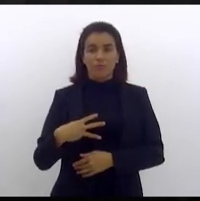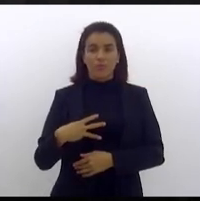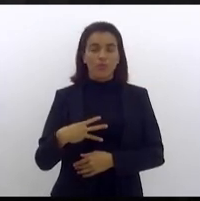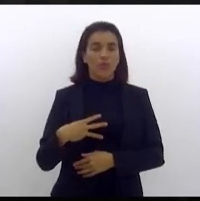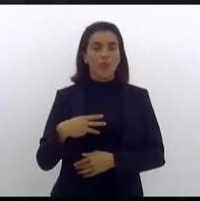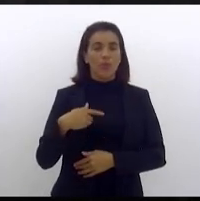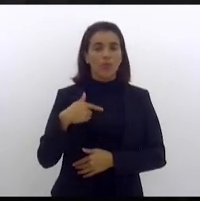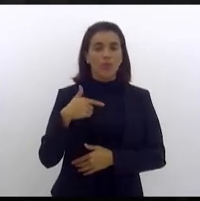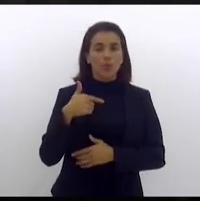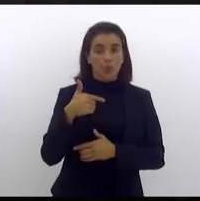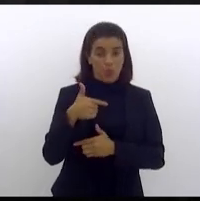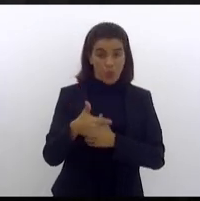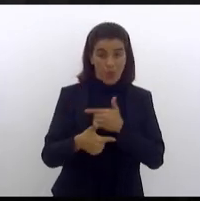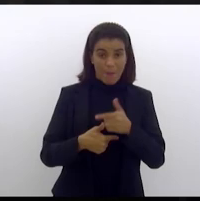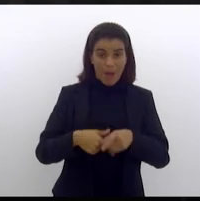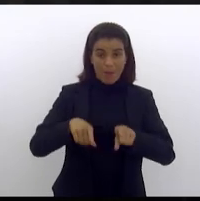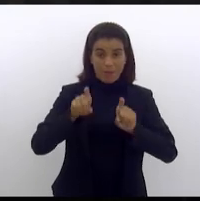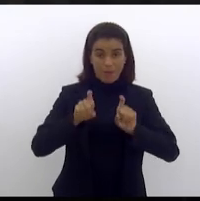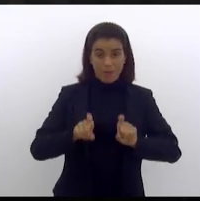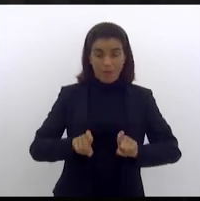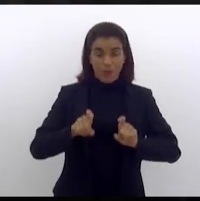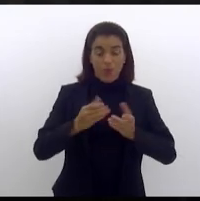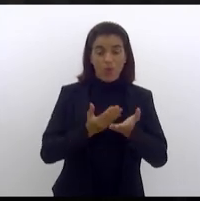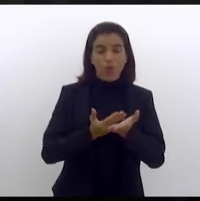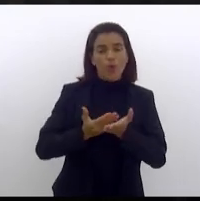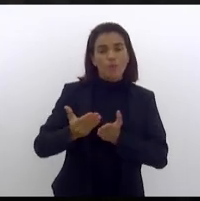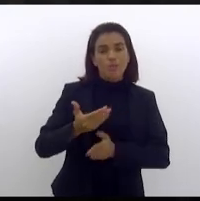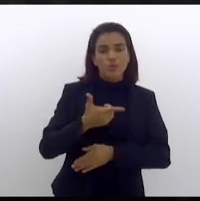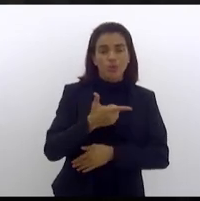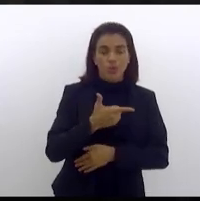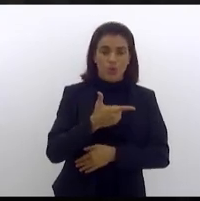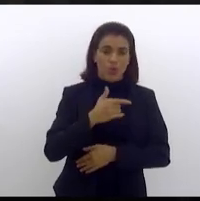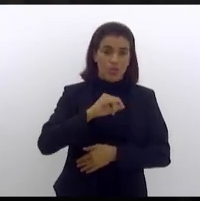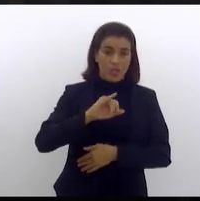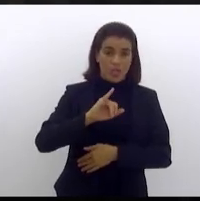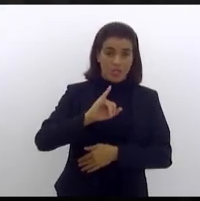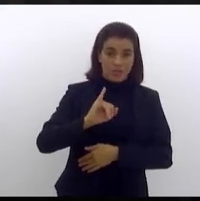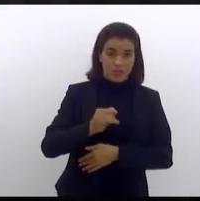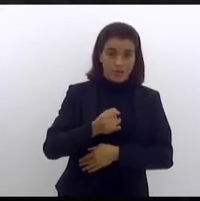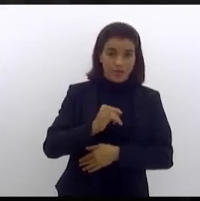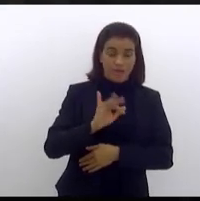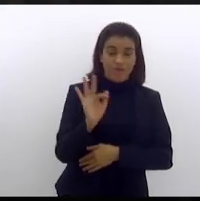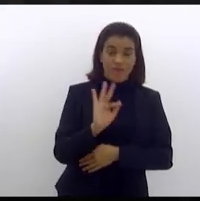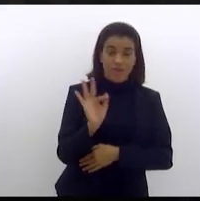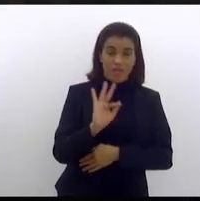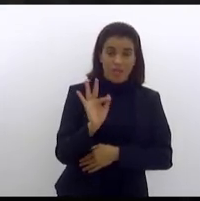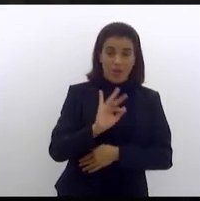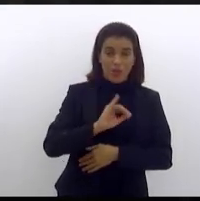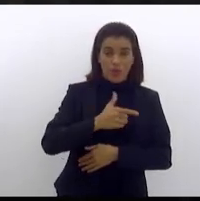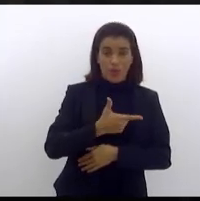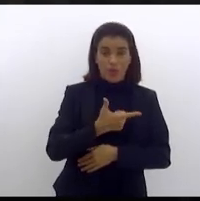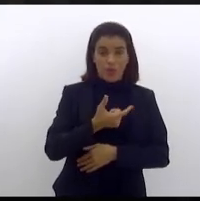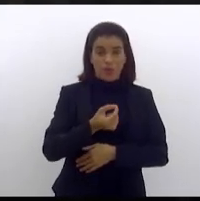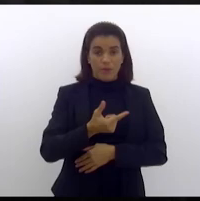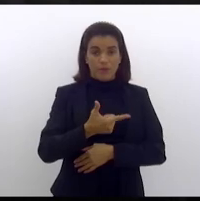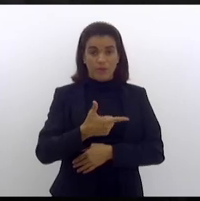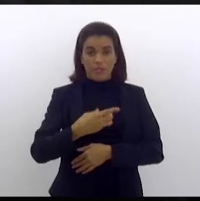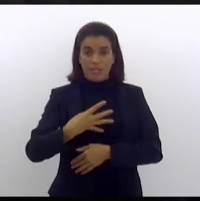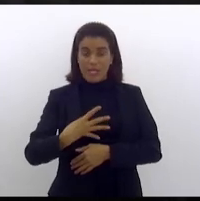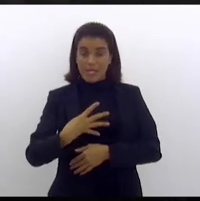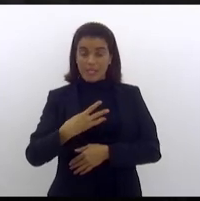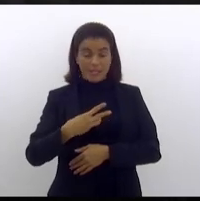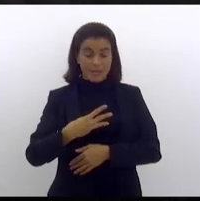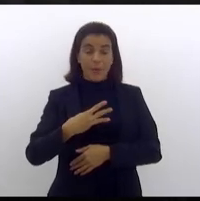começou em 2 de Fevereiro de 2023 primeiro mandato de vossa